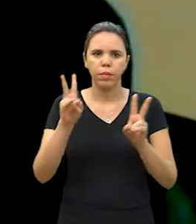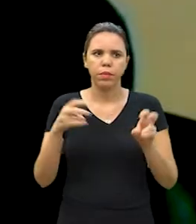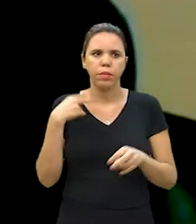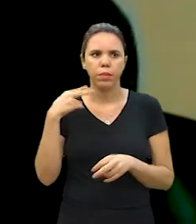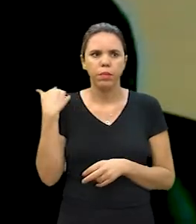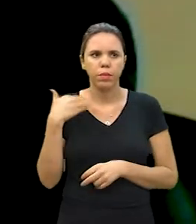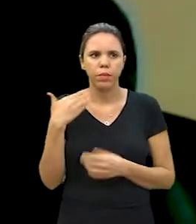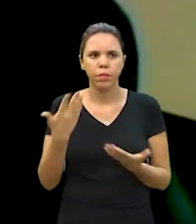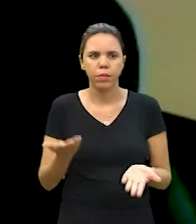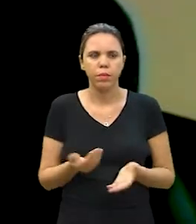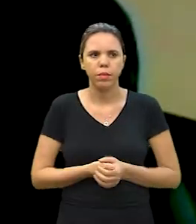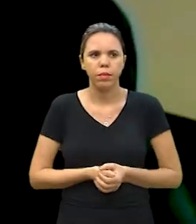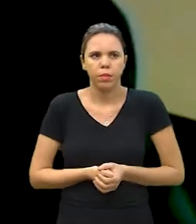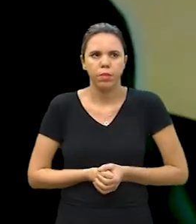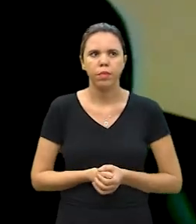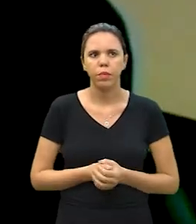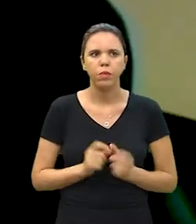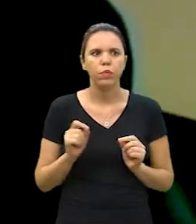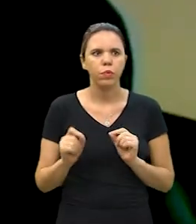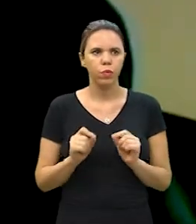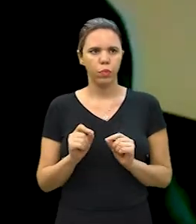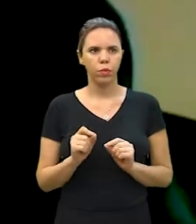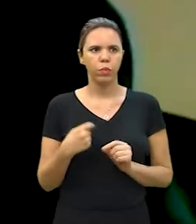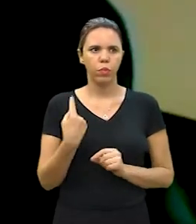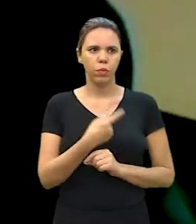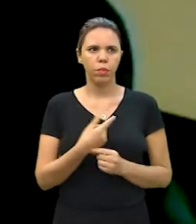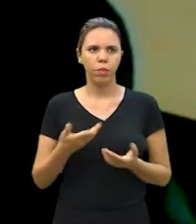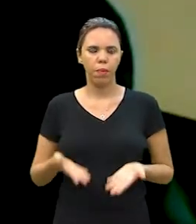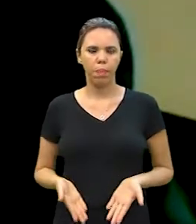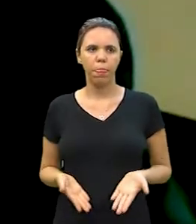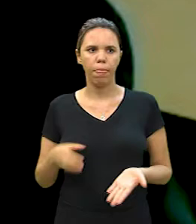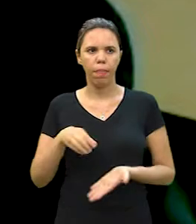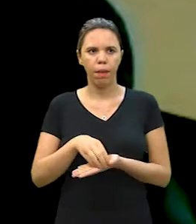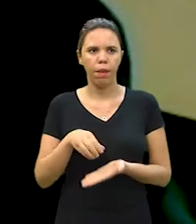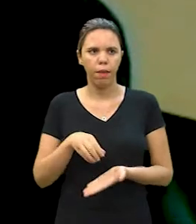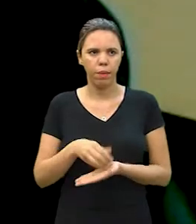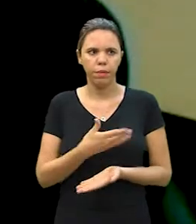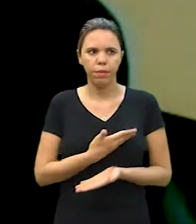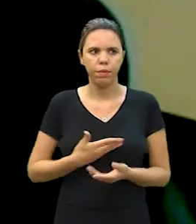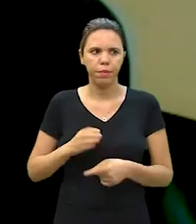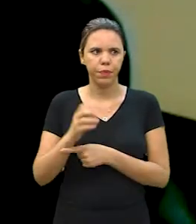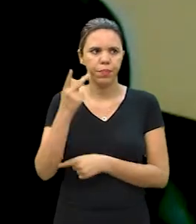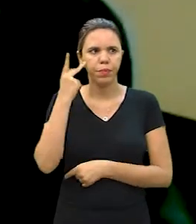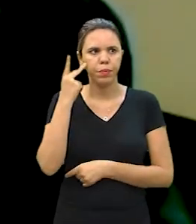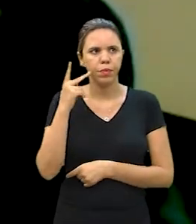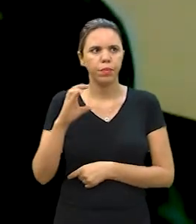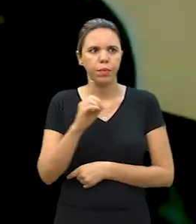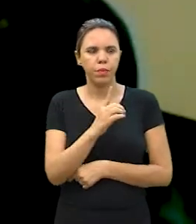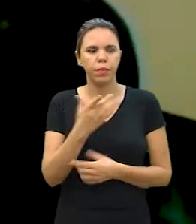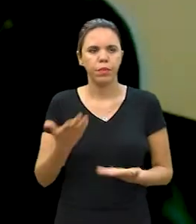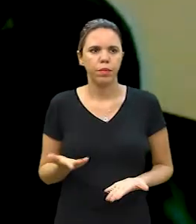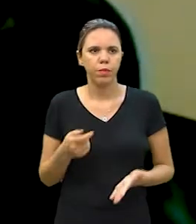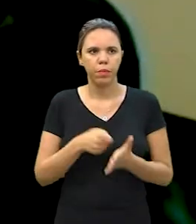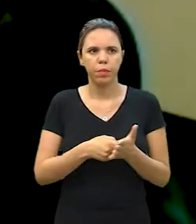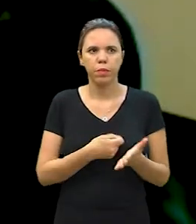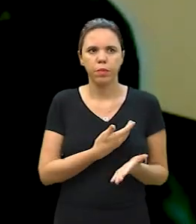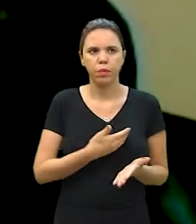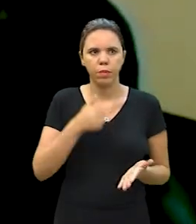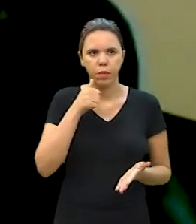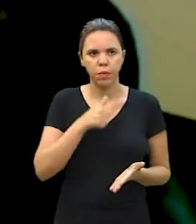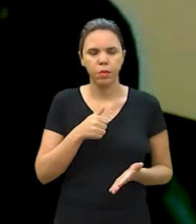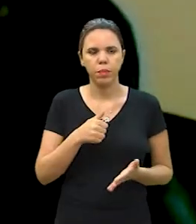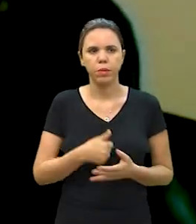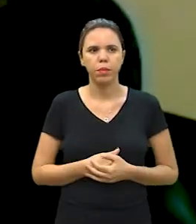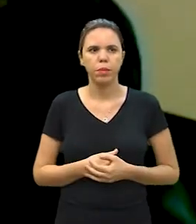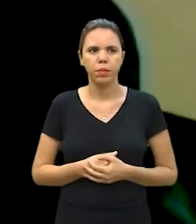a vereadora Mariana, no sentido de que, para nós aqui no governo do Estado de São Paulo, na coordenação de políticas para